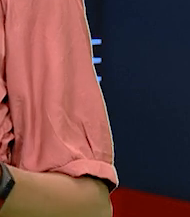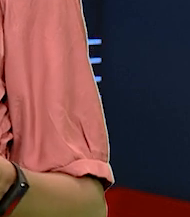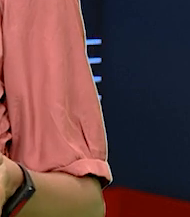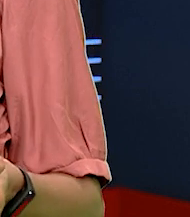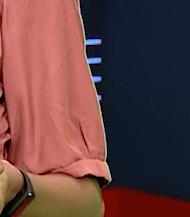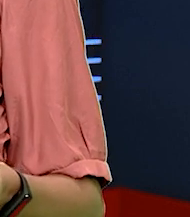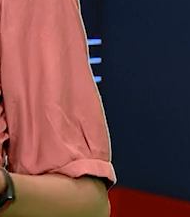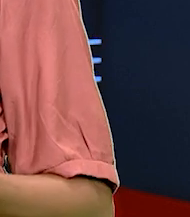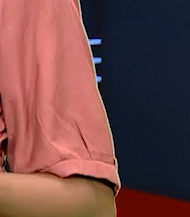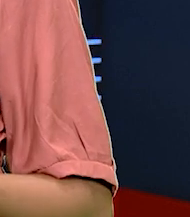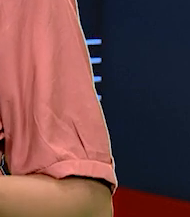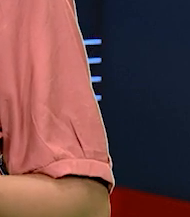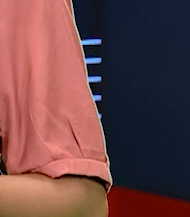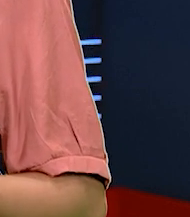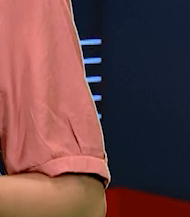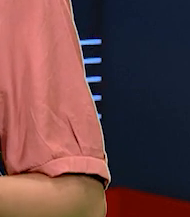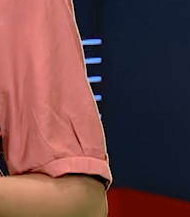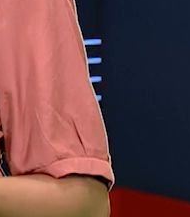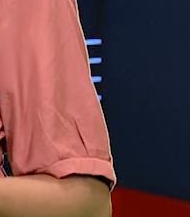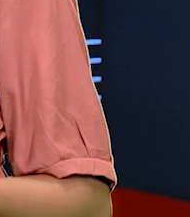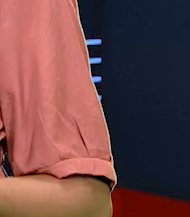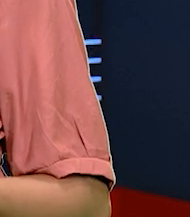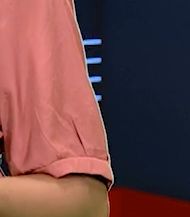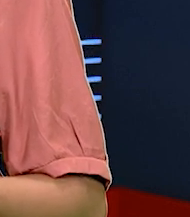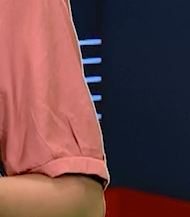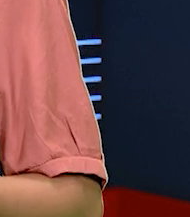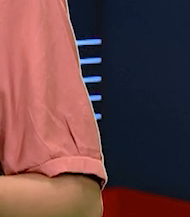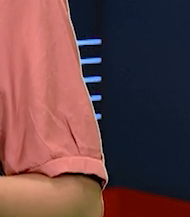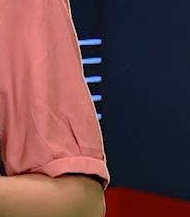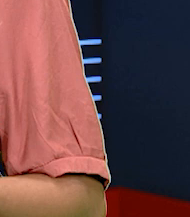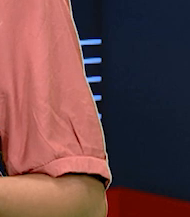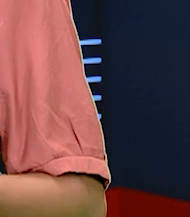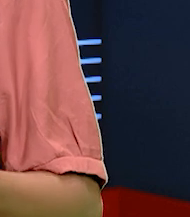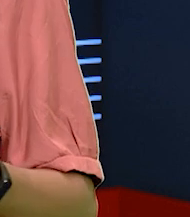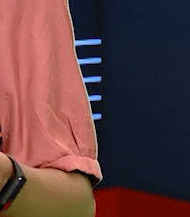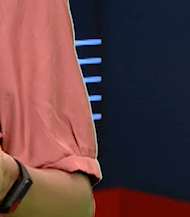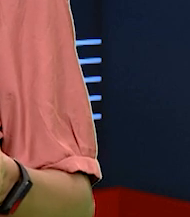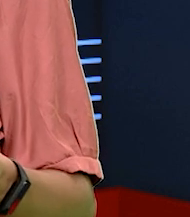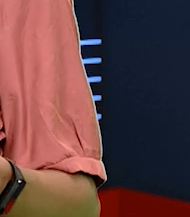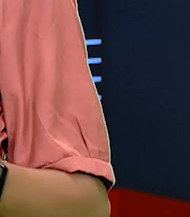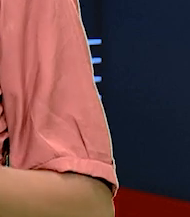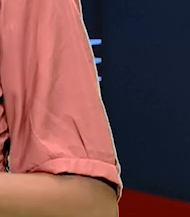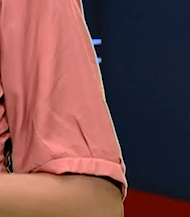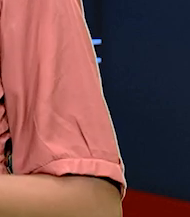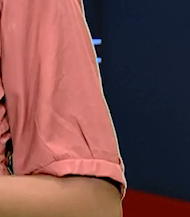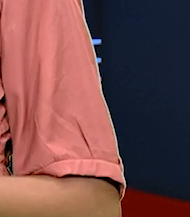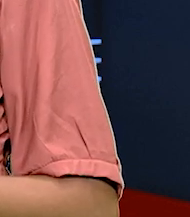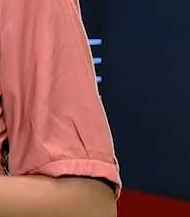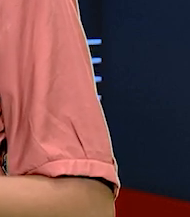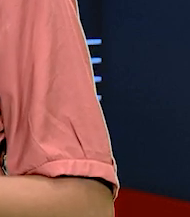nacional de valorização geral dos salários. O político insistiu na proposta de aumento do salário mínimo para